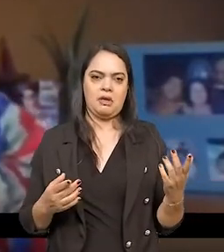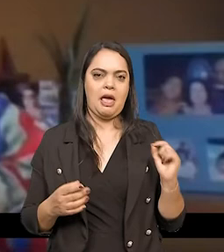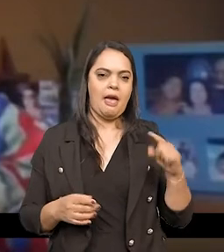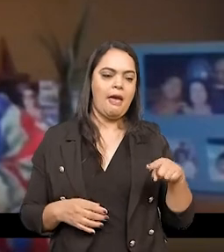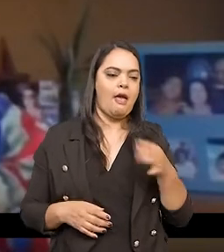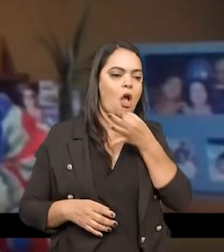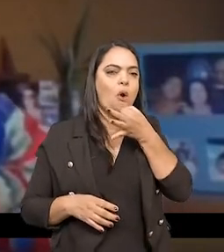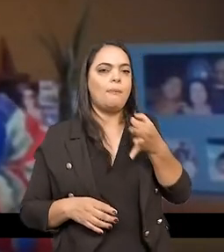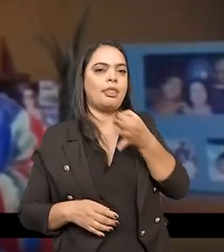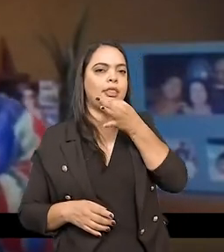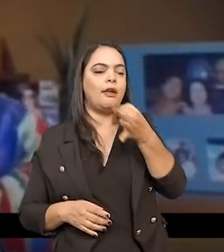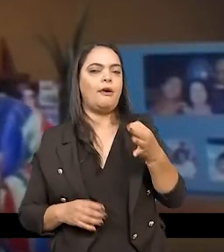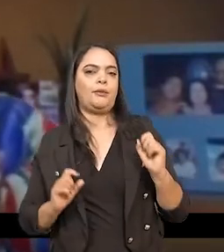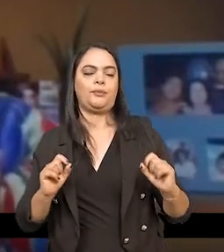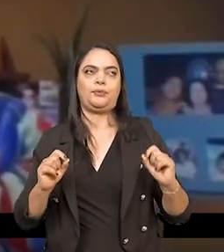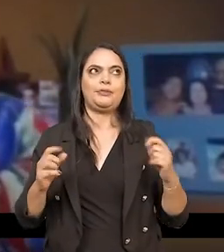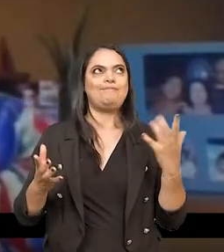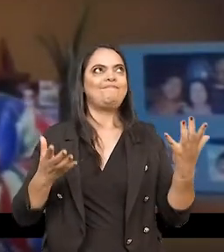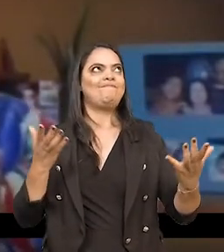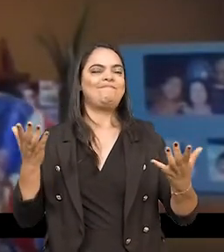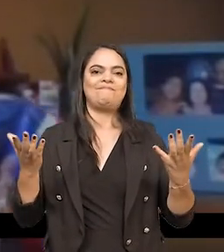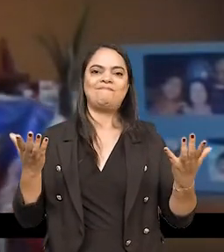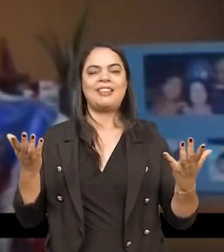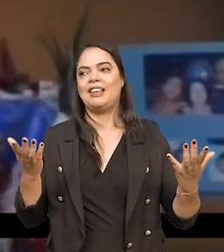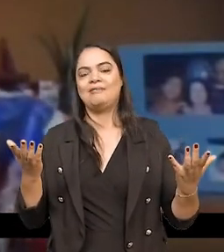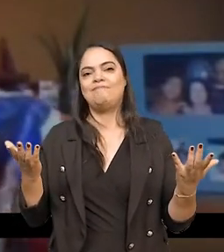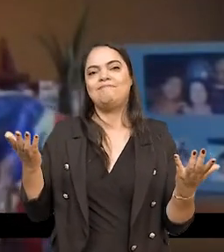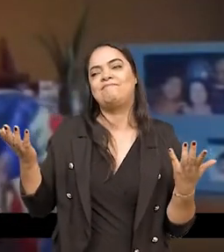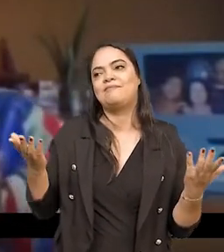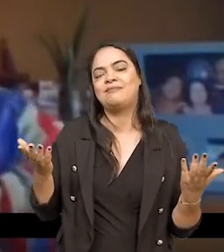postura mais, sei lá,